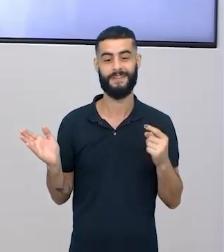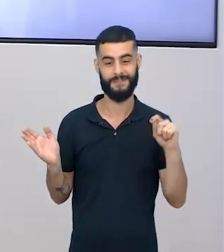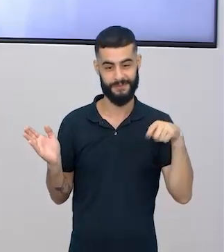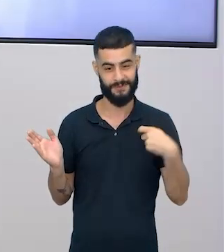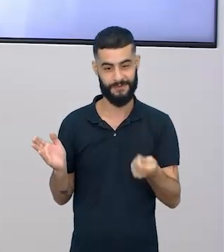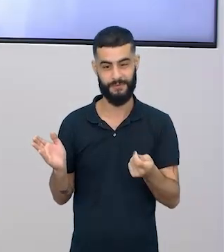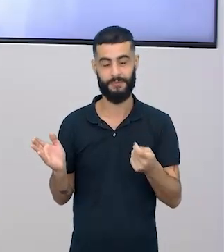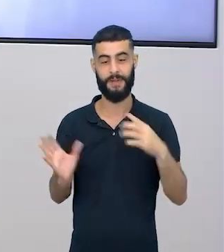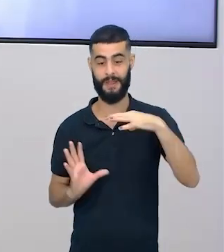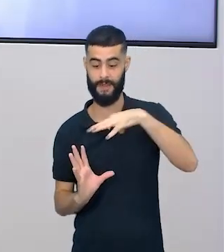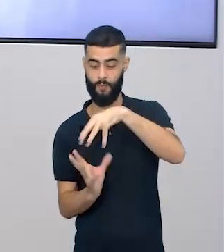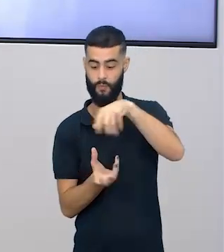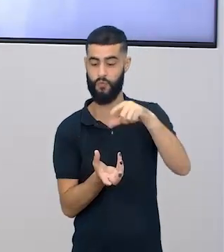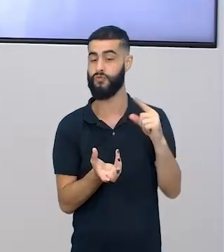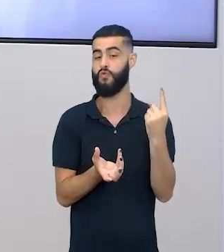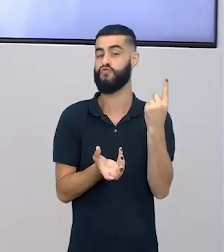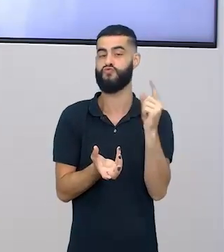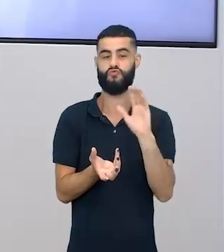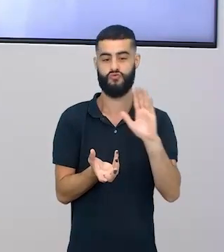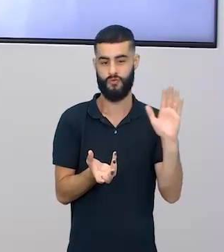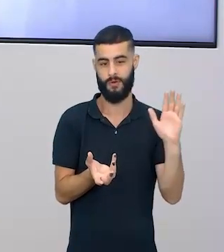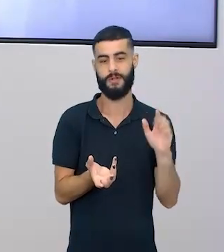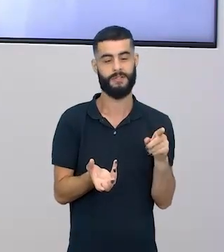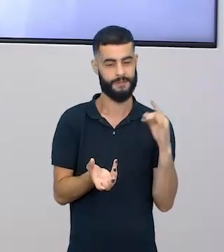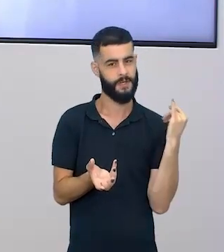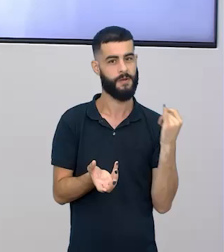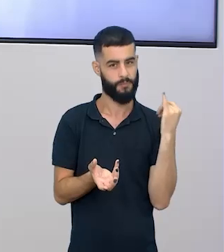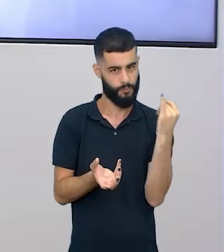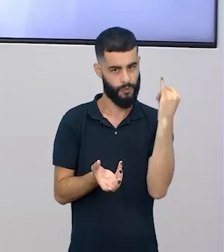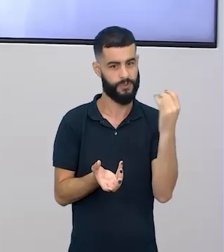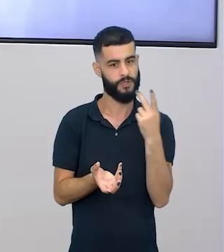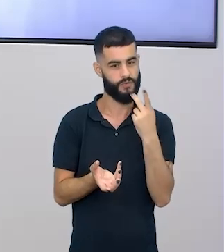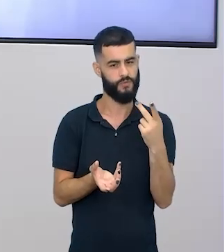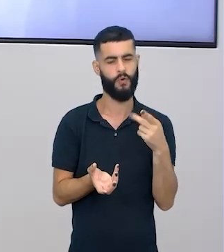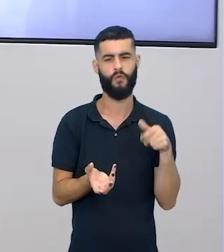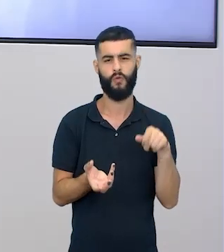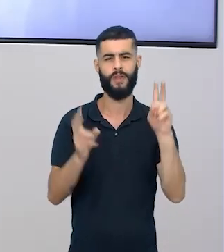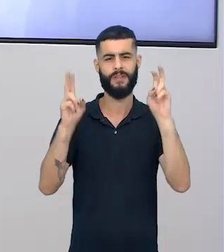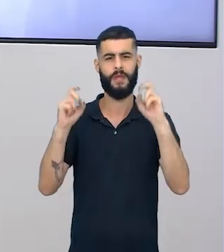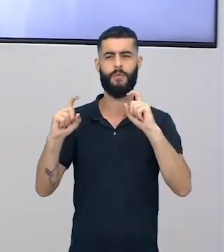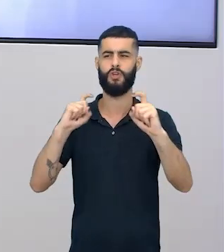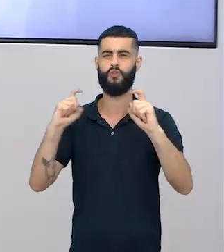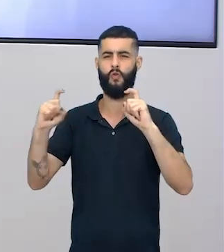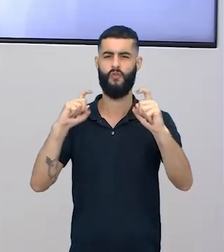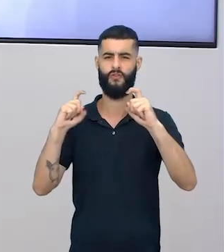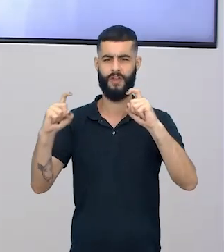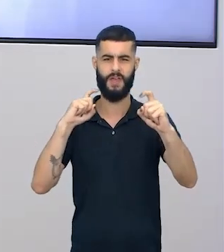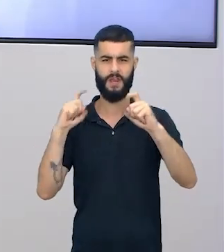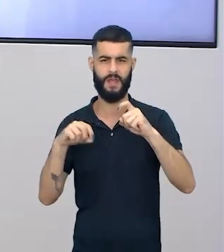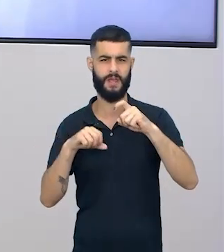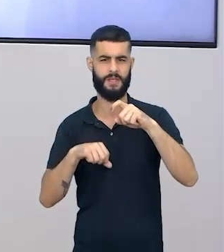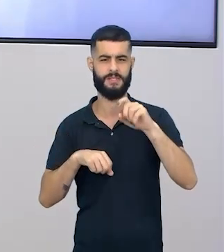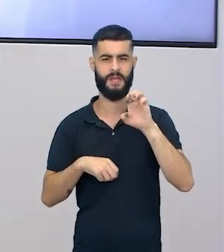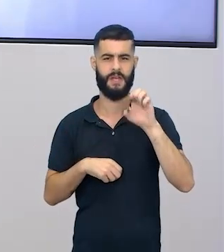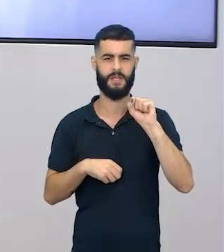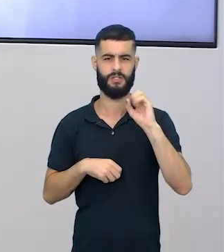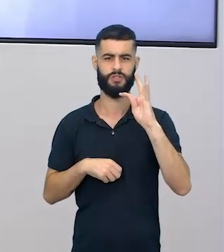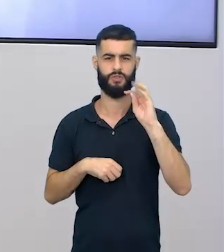foi tratado aí em uma conferência mundial, a Conferência de Estocolmo já trazia isso na década lá